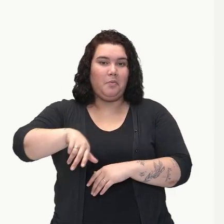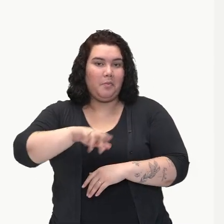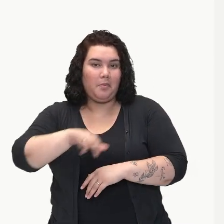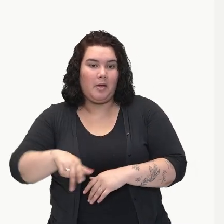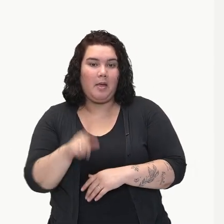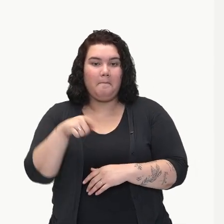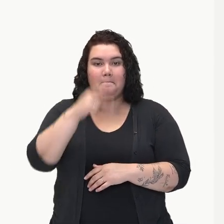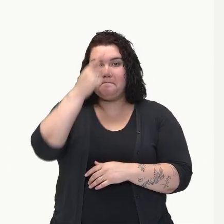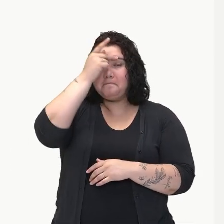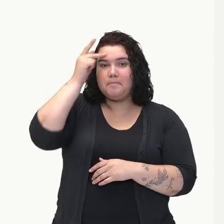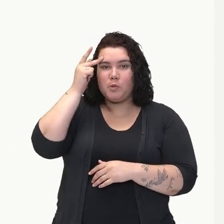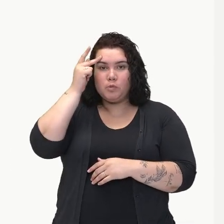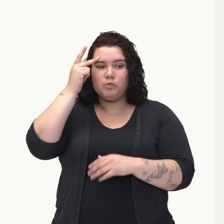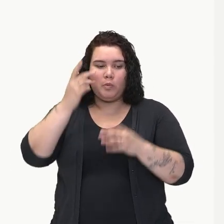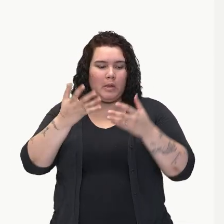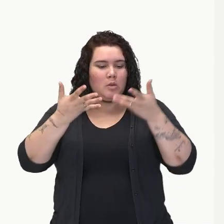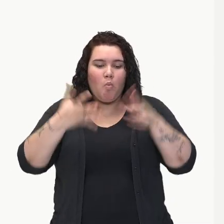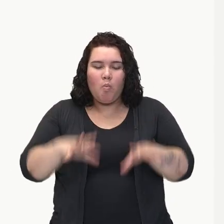deixa levar pelos sentimentos.